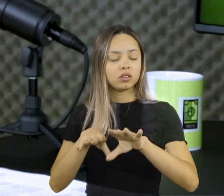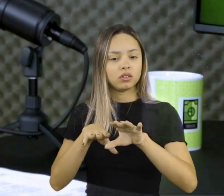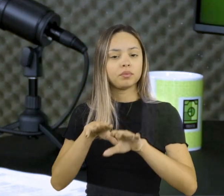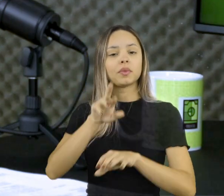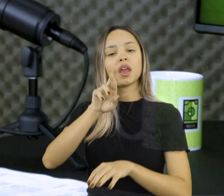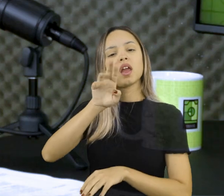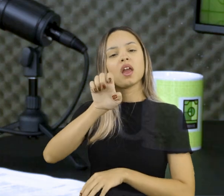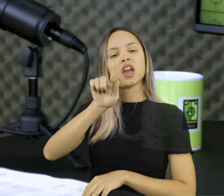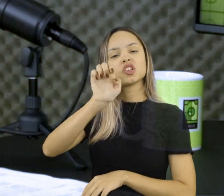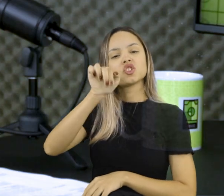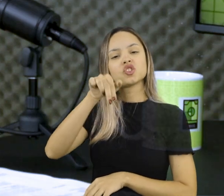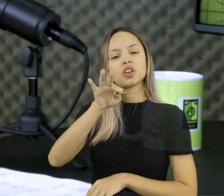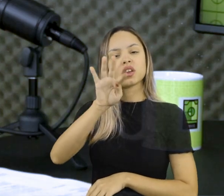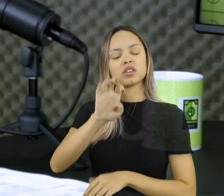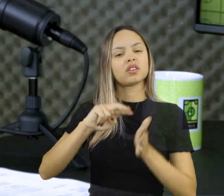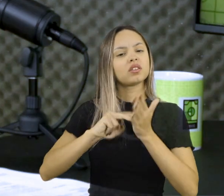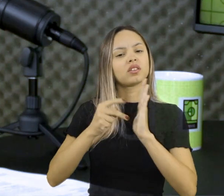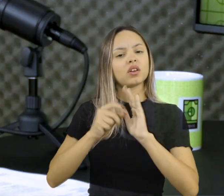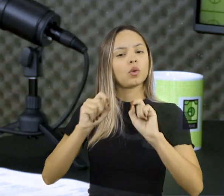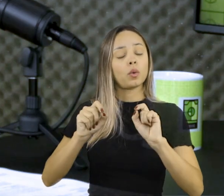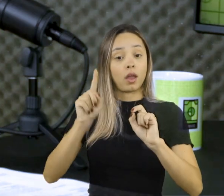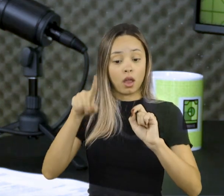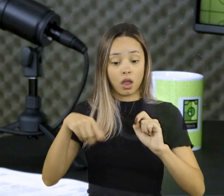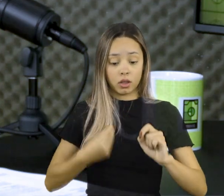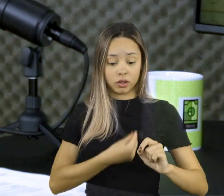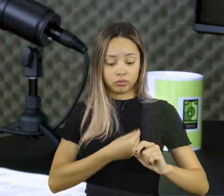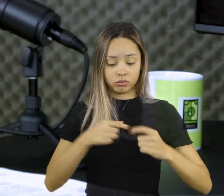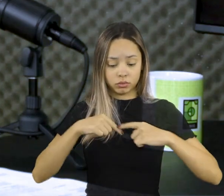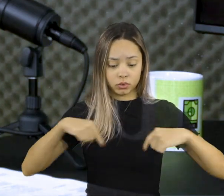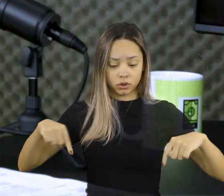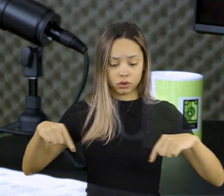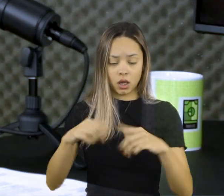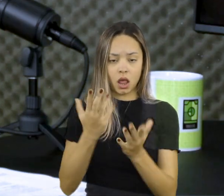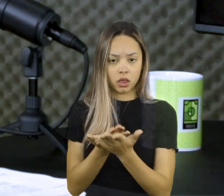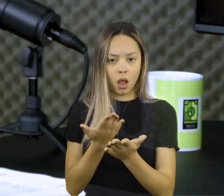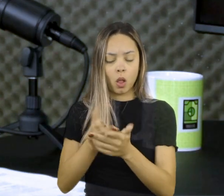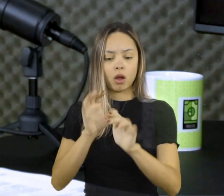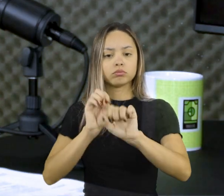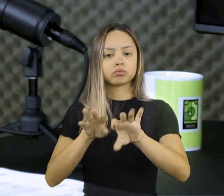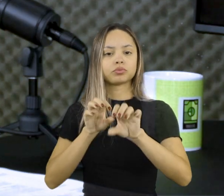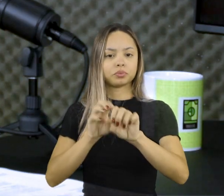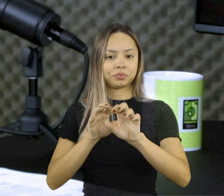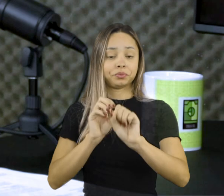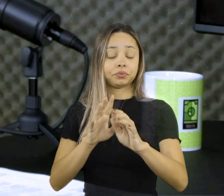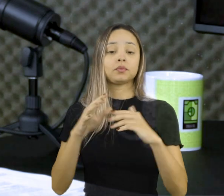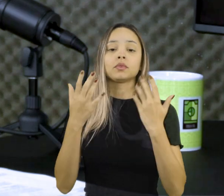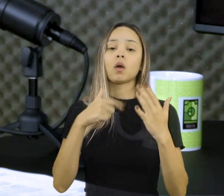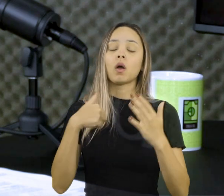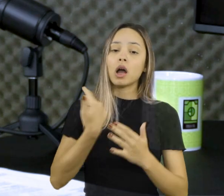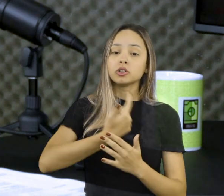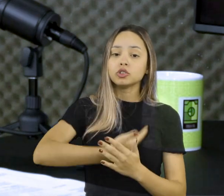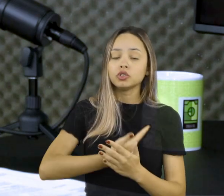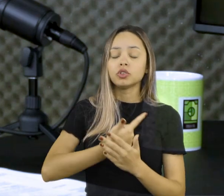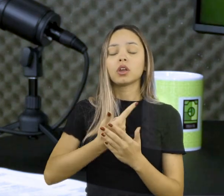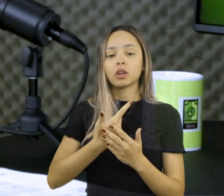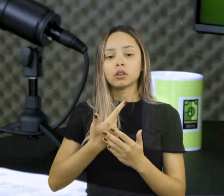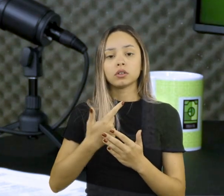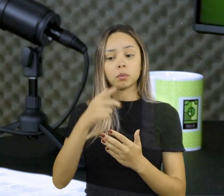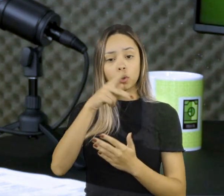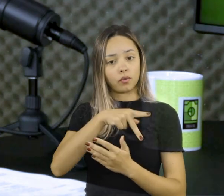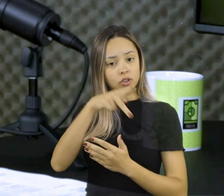aula, tá certo? Então, cabe a nós, profissional do AE, orientar ele, mediar com